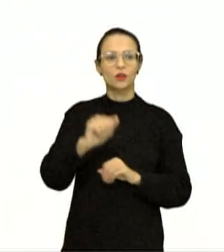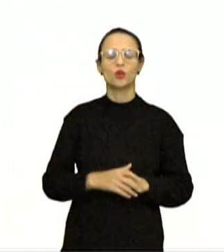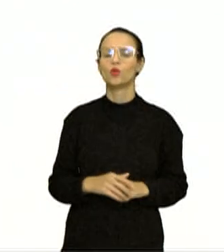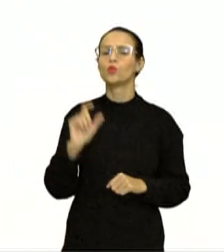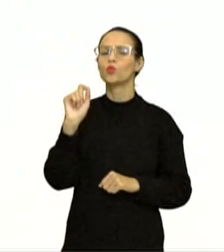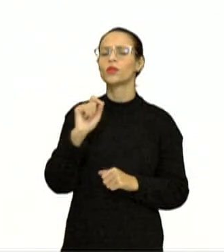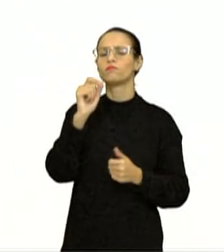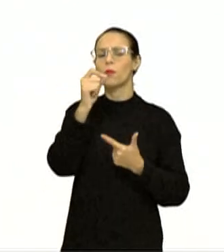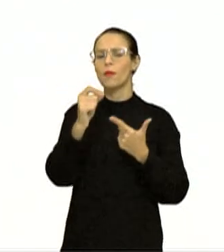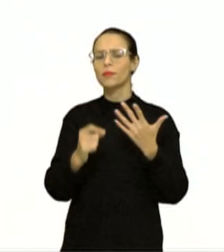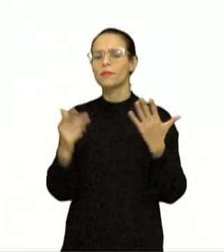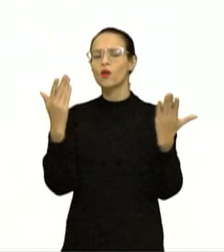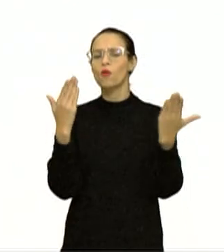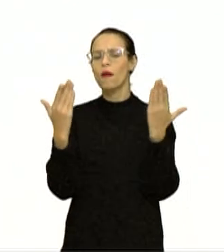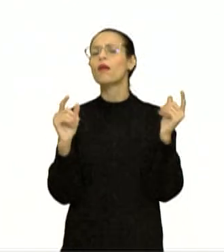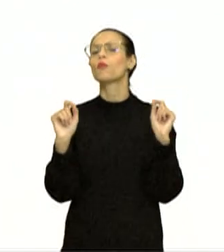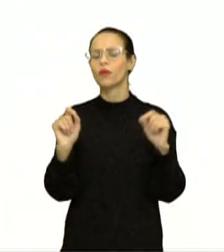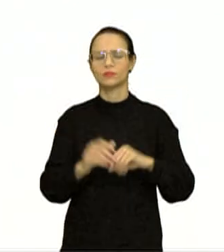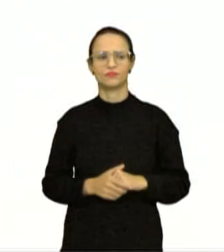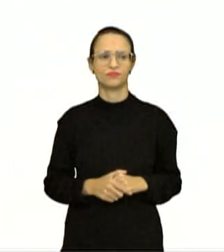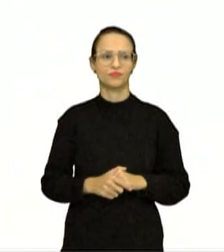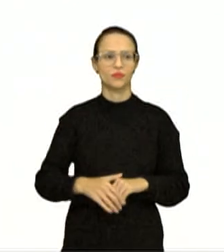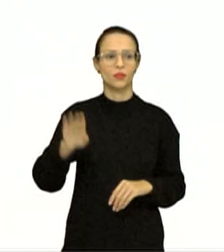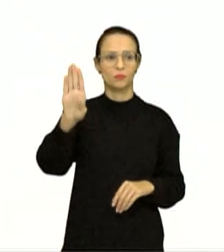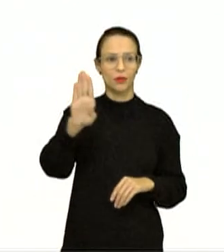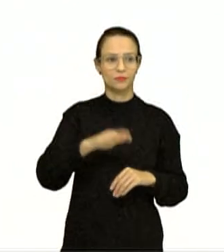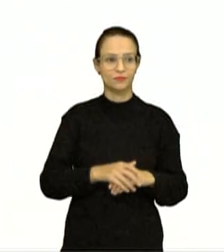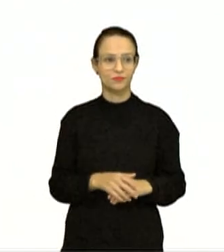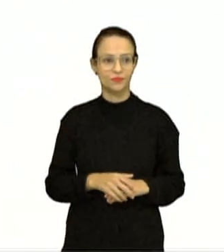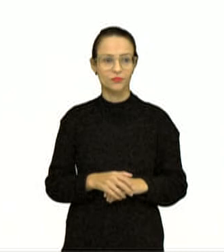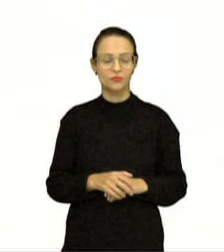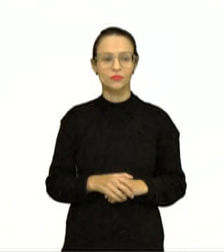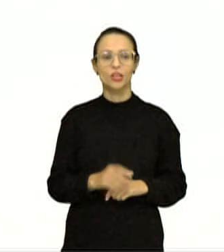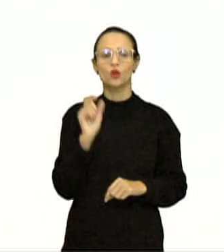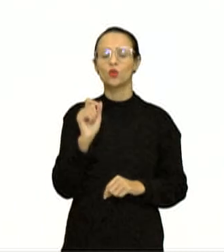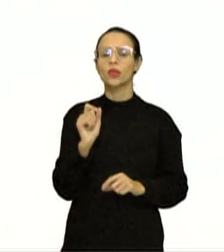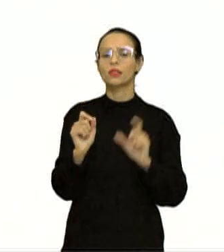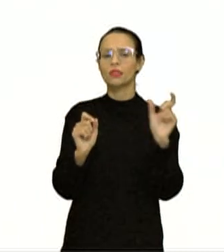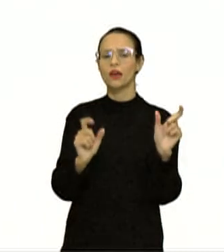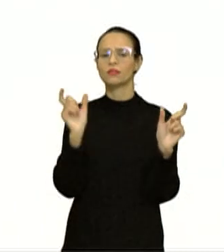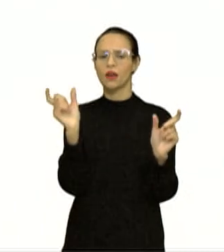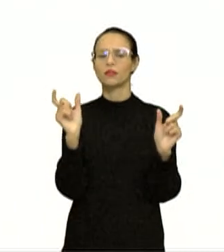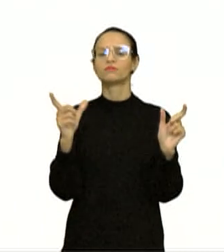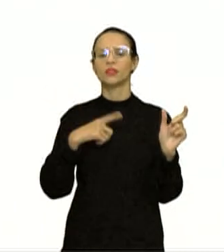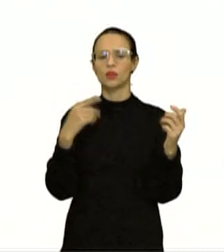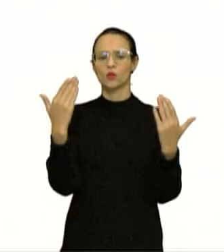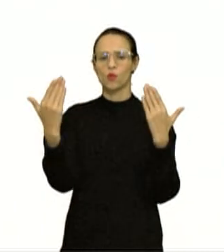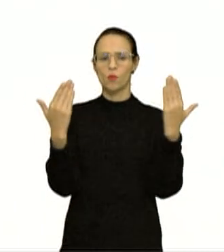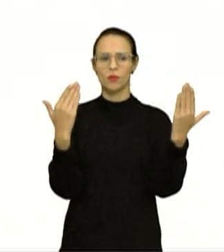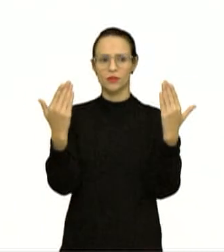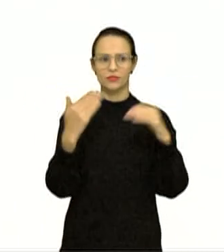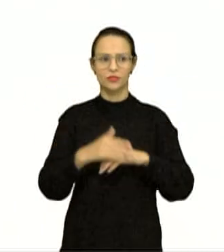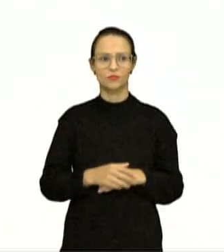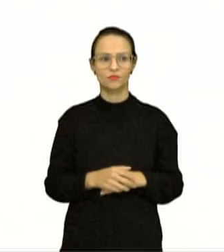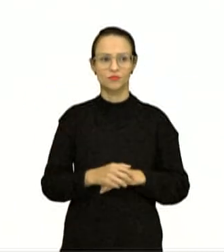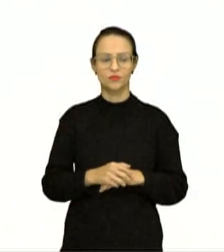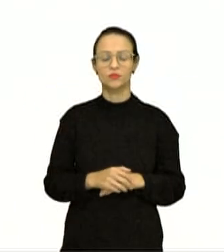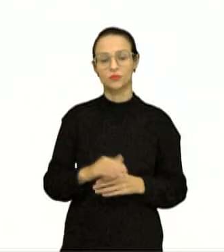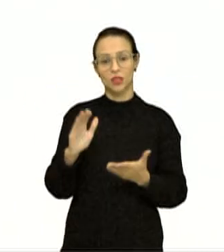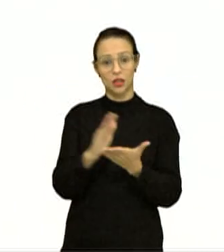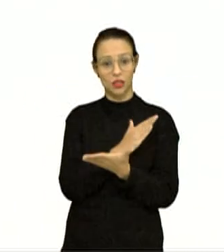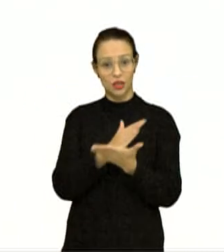Quais elementos são comparados? B. Quais termos estabelecem a comparação? Qual é a